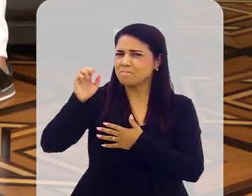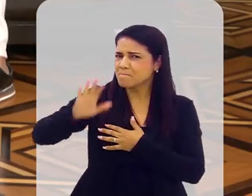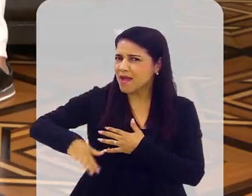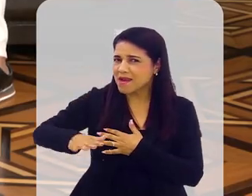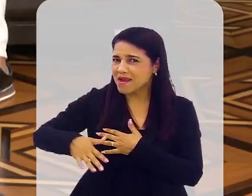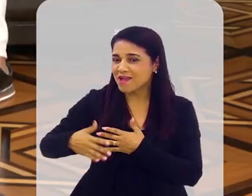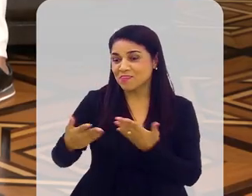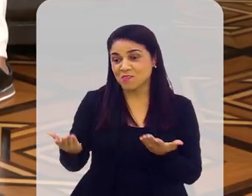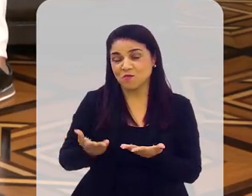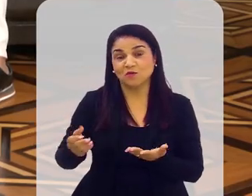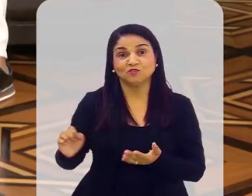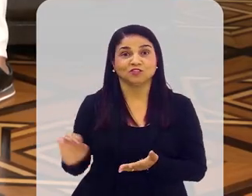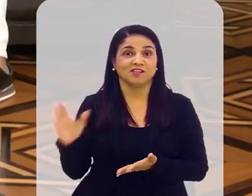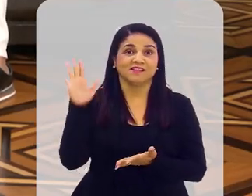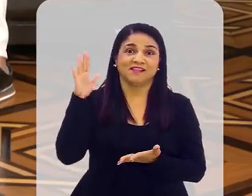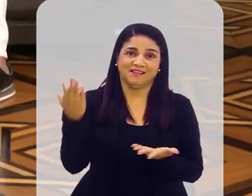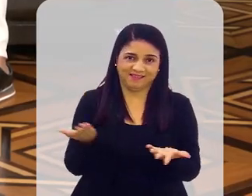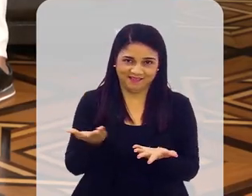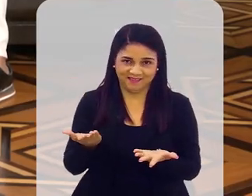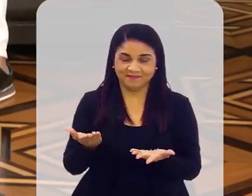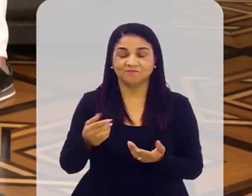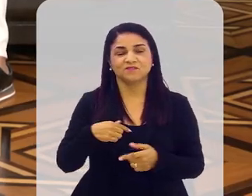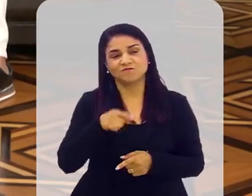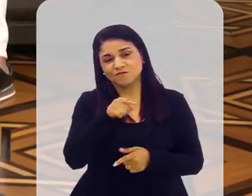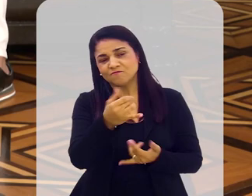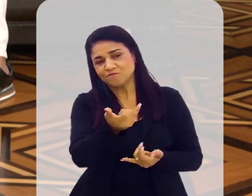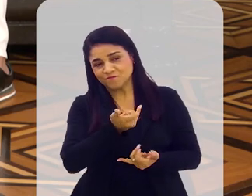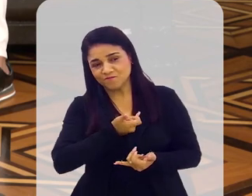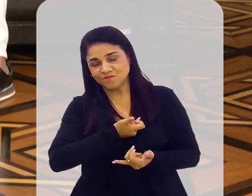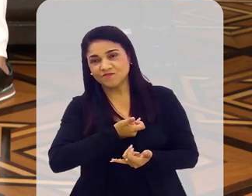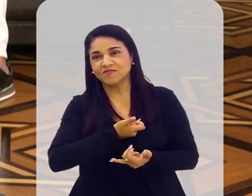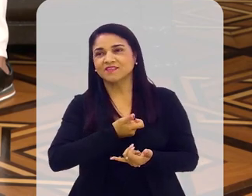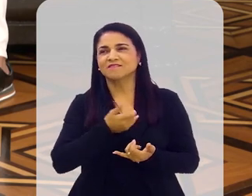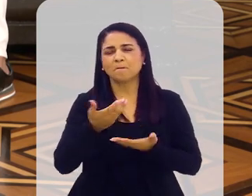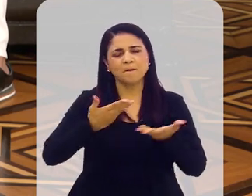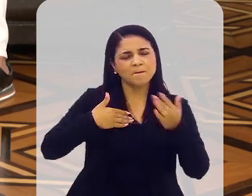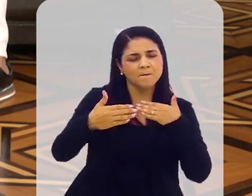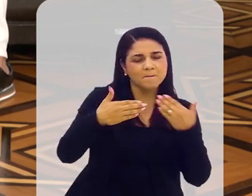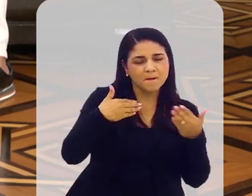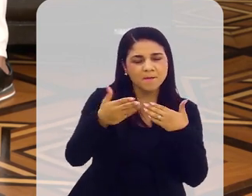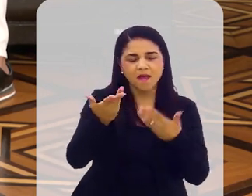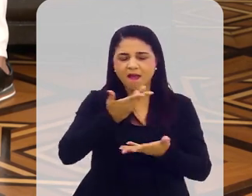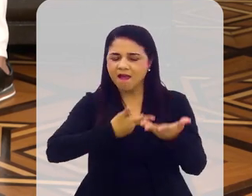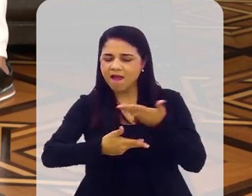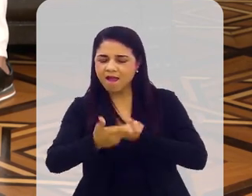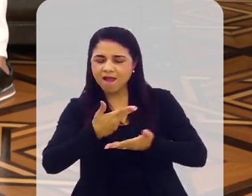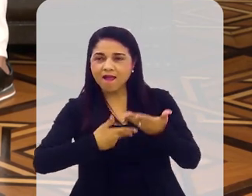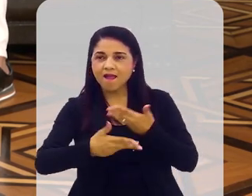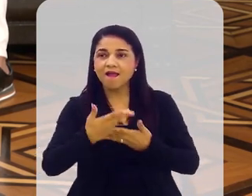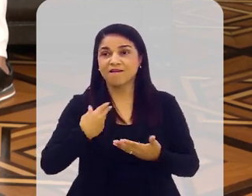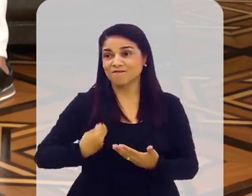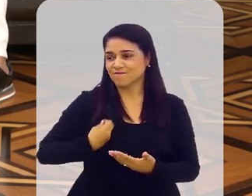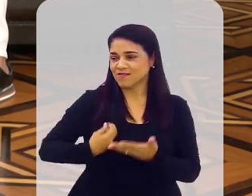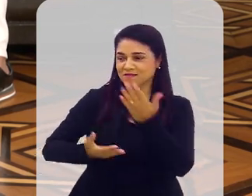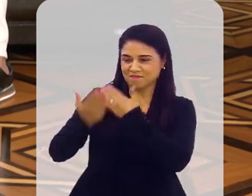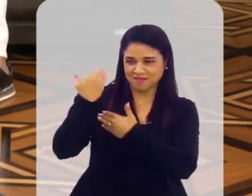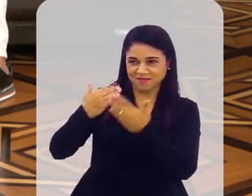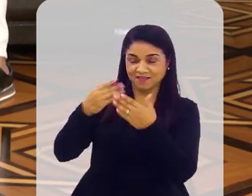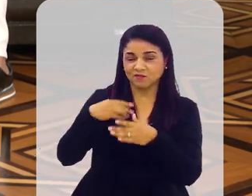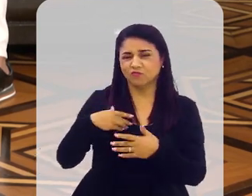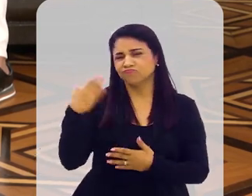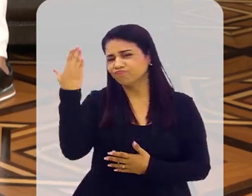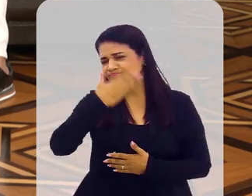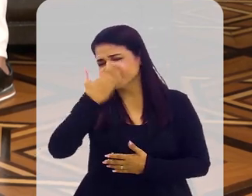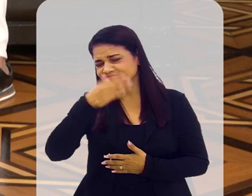hoje estão ficando caras. Rapaz, tá voltando, né? Você está falando uma coisa aqui, a gente está fazendo uma costura aqui, batendo um papo, falando sobre tudo, mas isso é porque